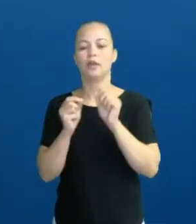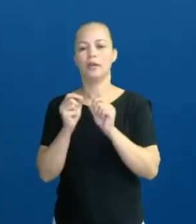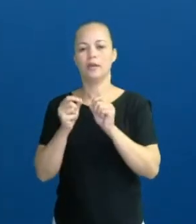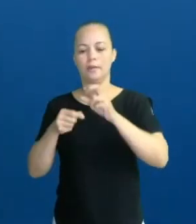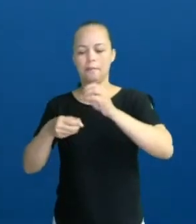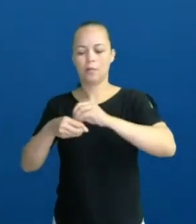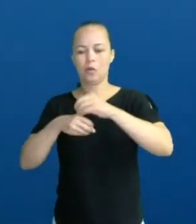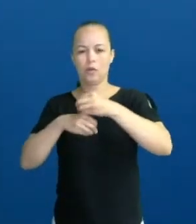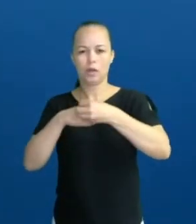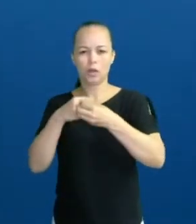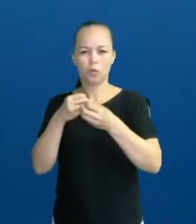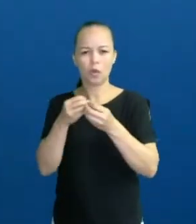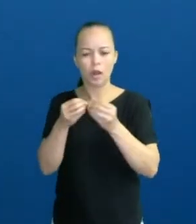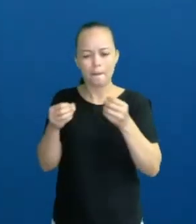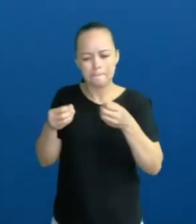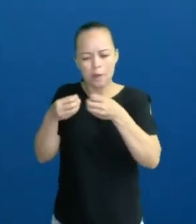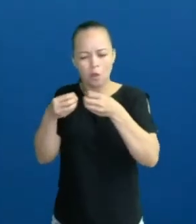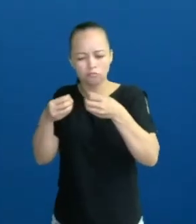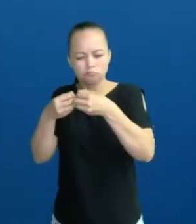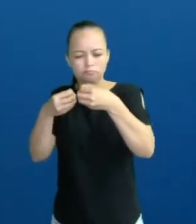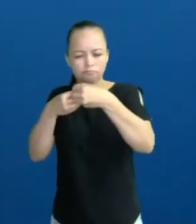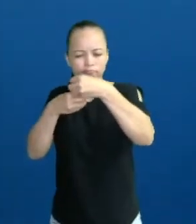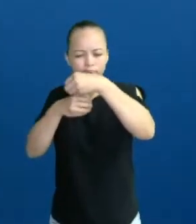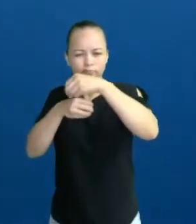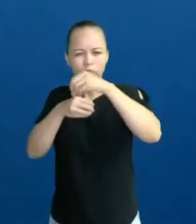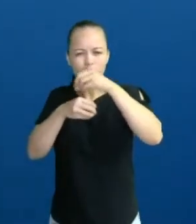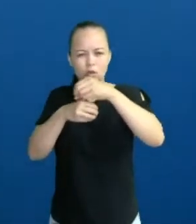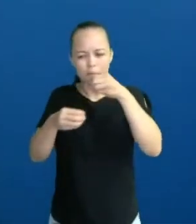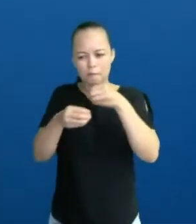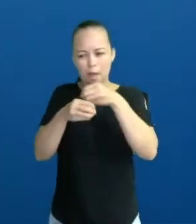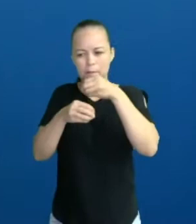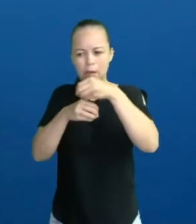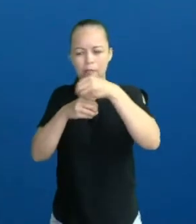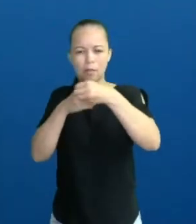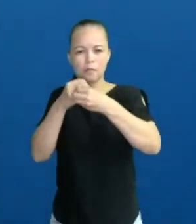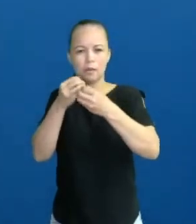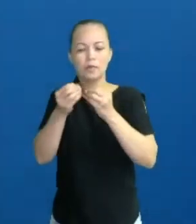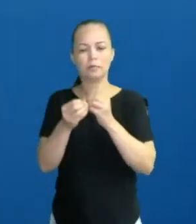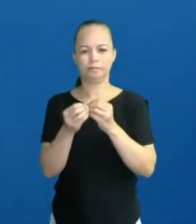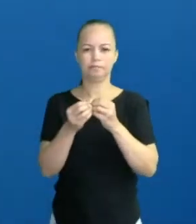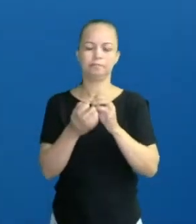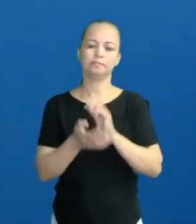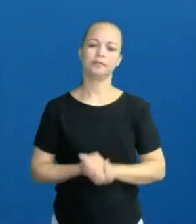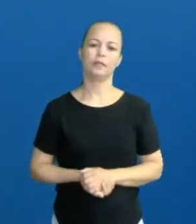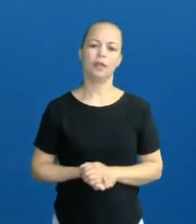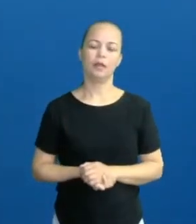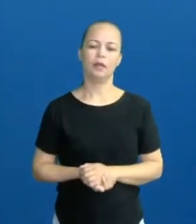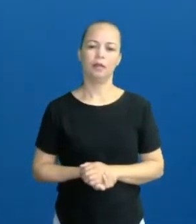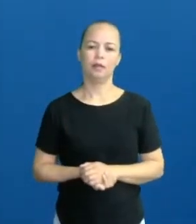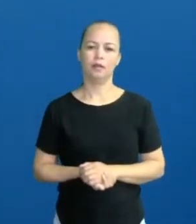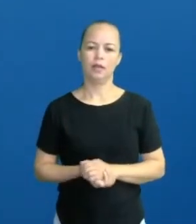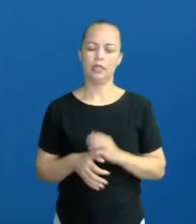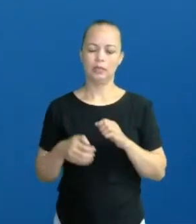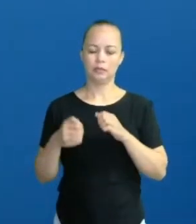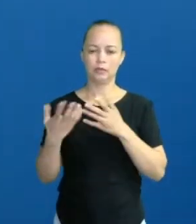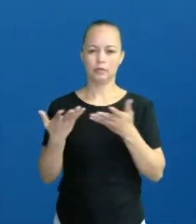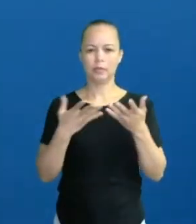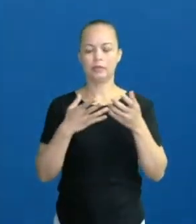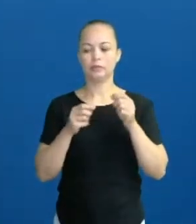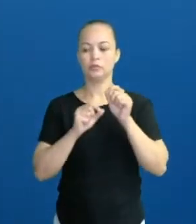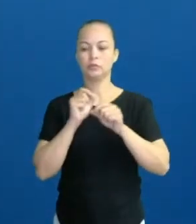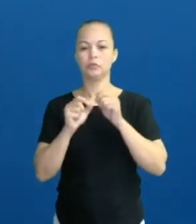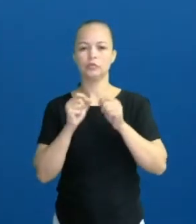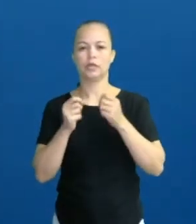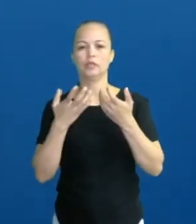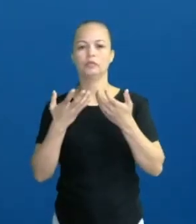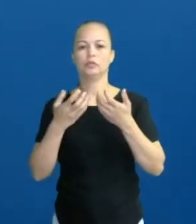próximas uma da outra. Fisicamente falando, elas estão muito próximas. Essa força de atração é muito visível. E no ato que ela vai passando do estado de gelo,